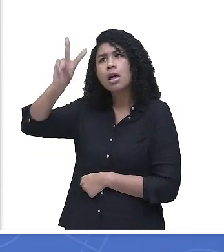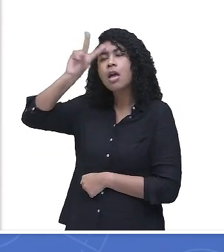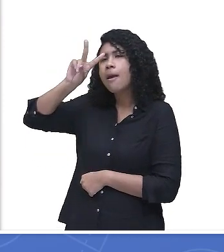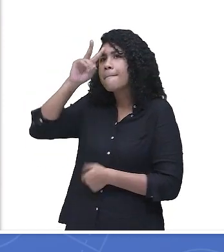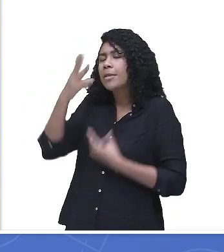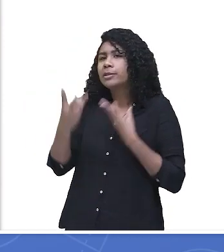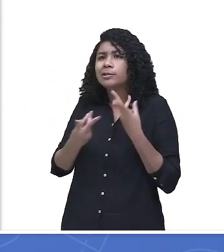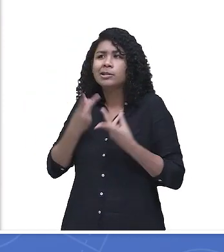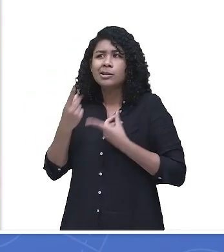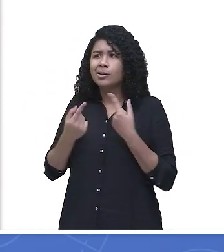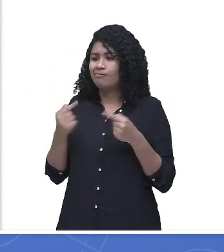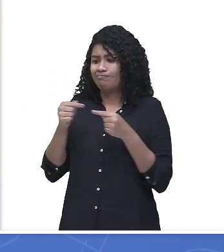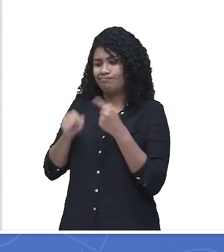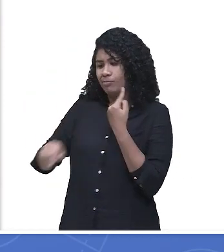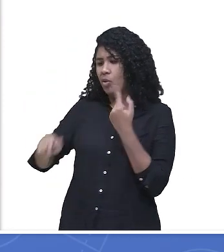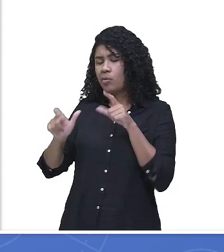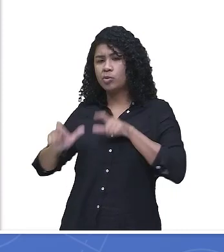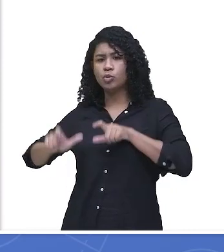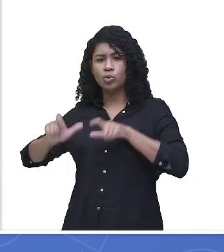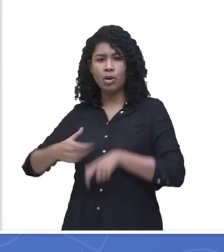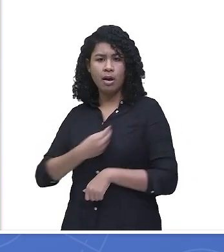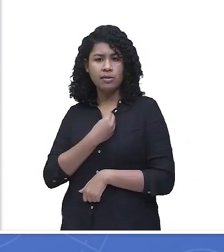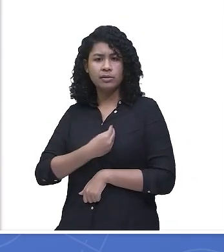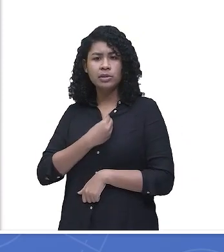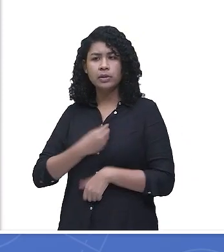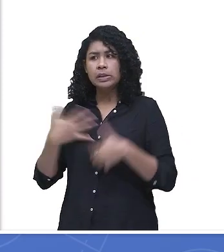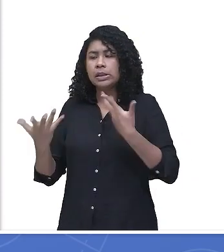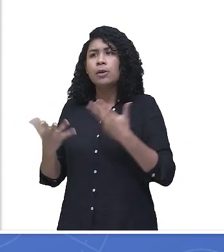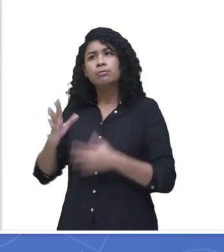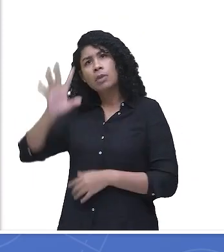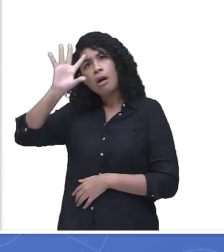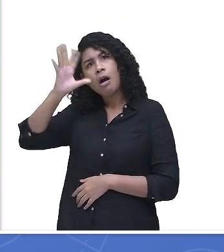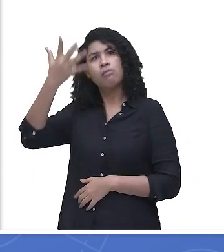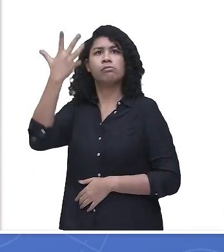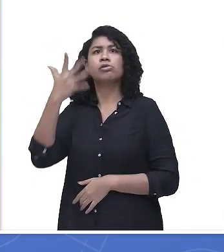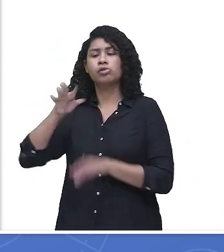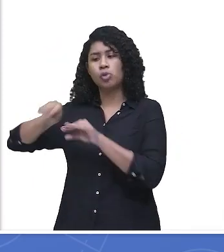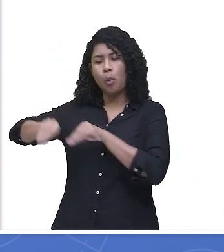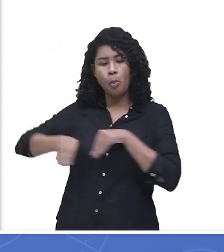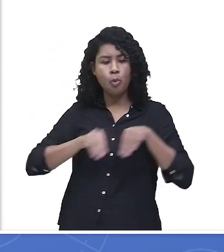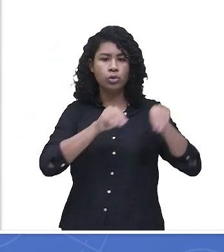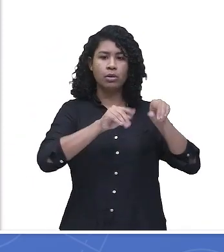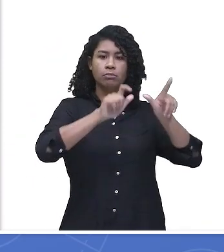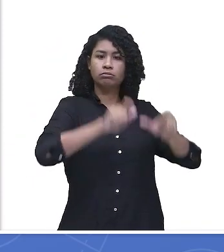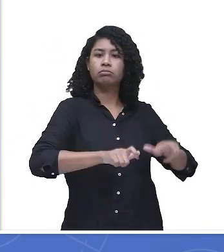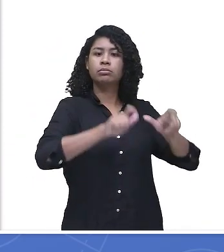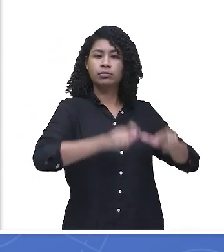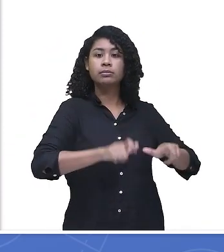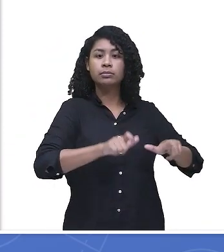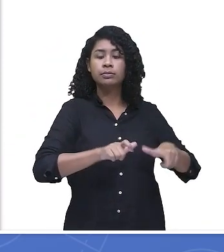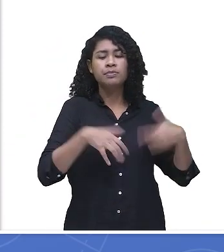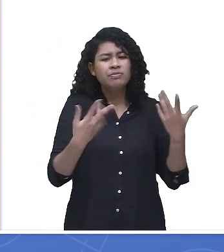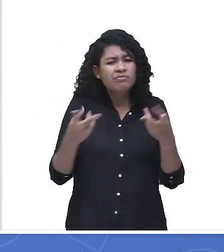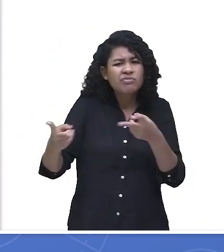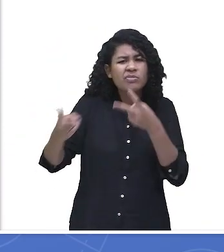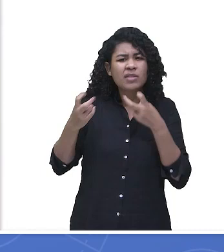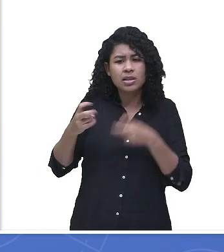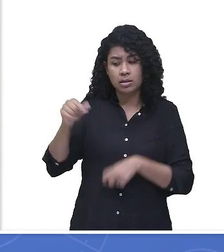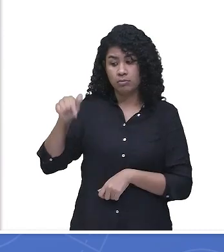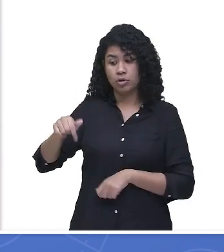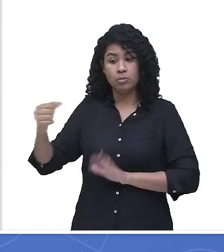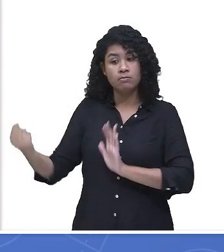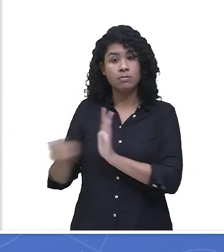tem mais nenhuma ligação, isso vai fazer com que ela saia desse local. Então perceba que esse acontecimento, né, teve